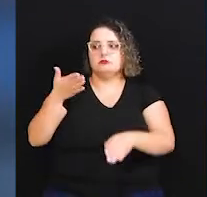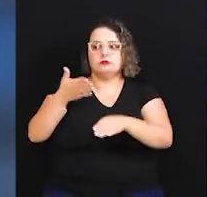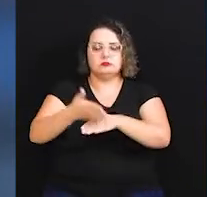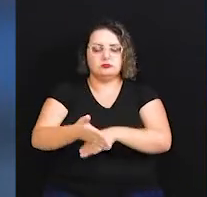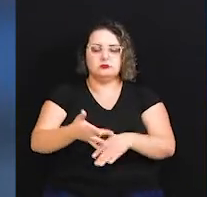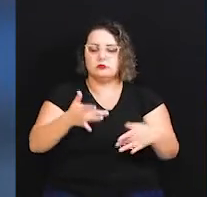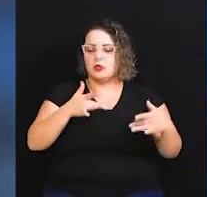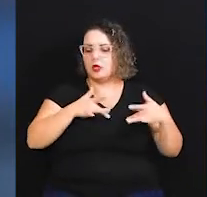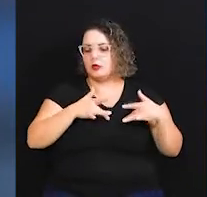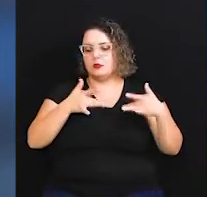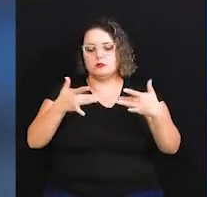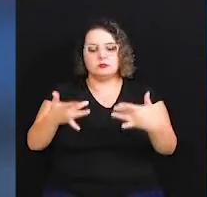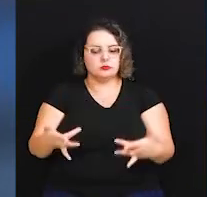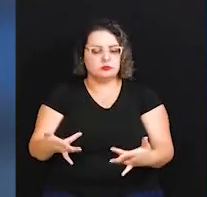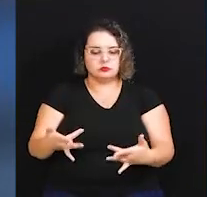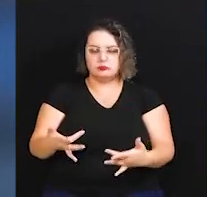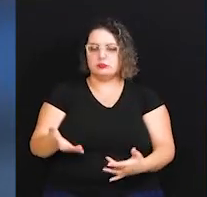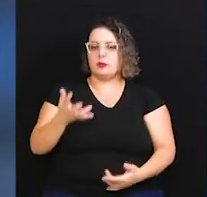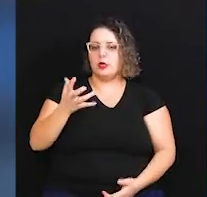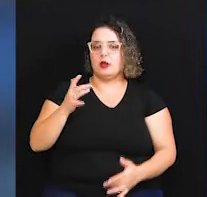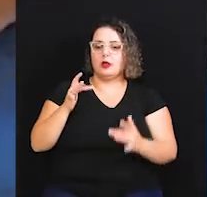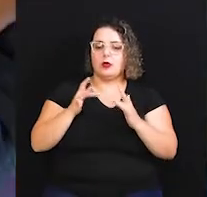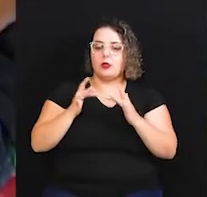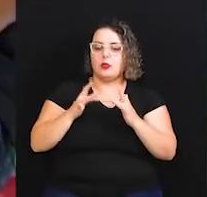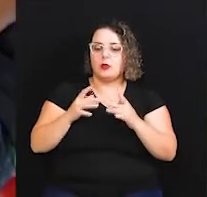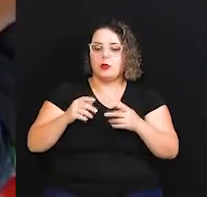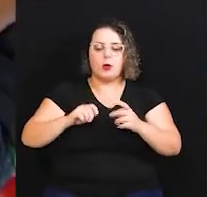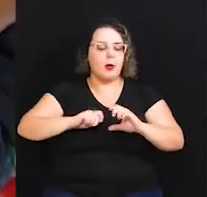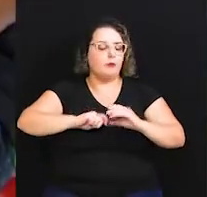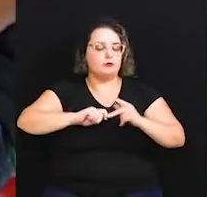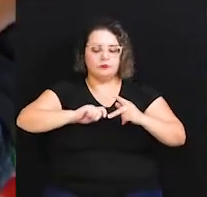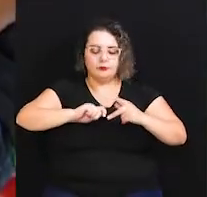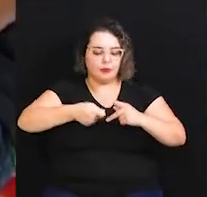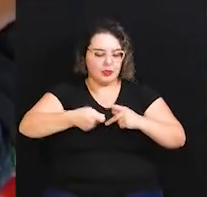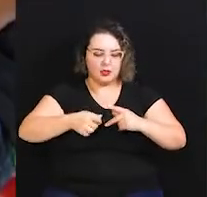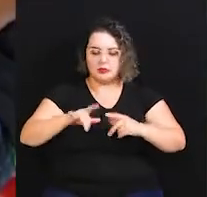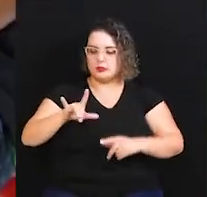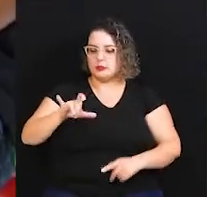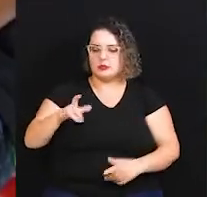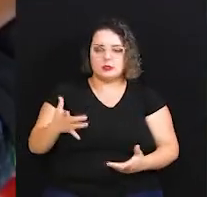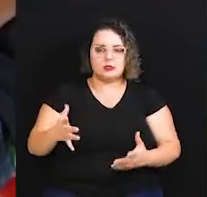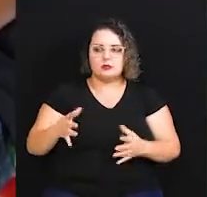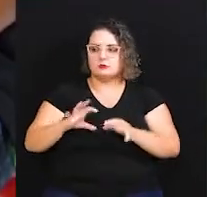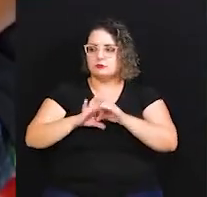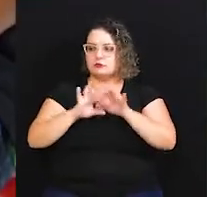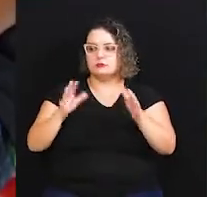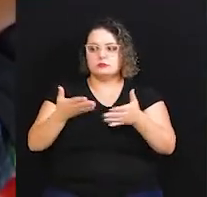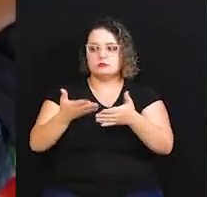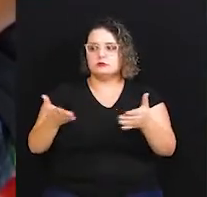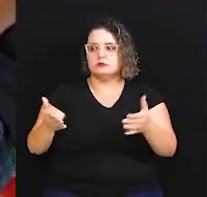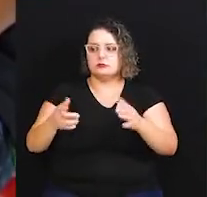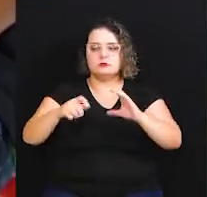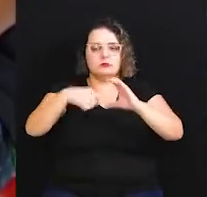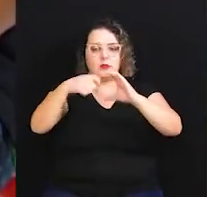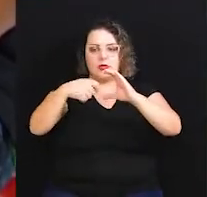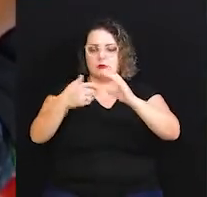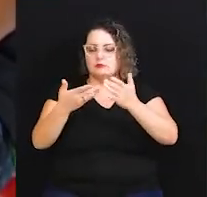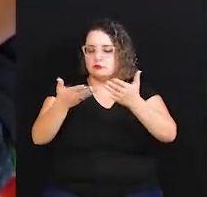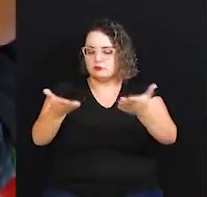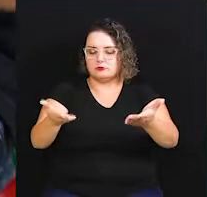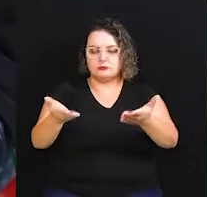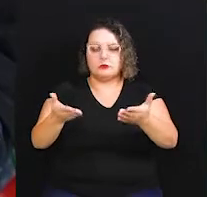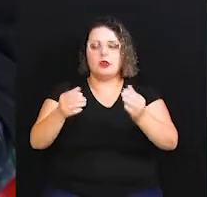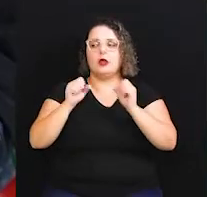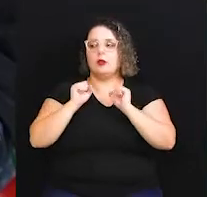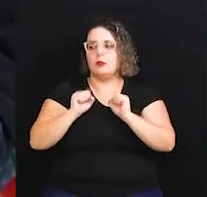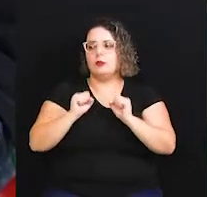gente. Se quiser participar de voluntariado, se você quiser deixar contato de Pix, Instagram, fica à vontade. A câmera é sua,